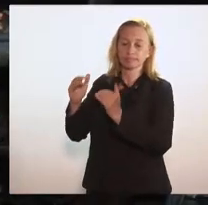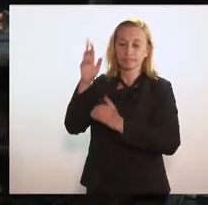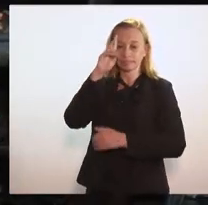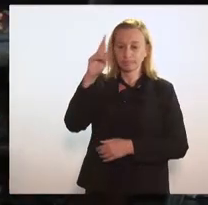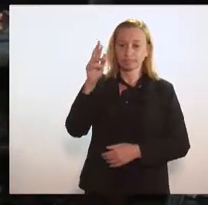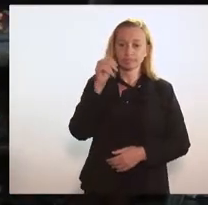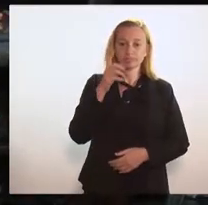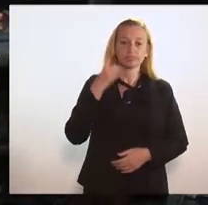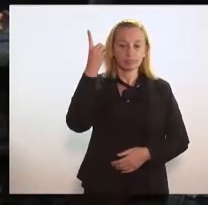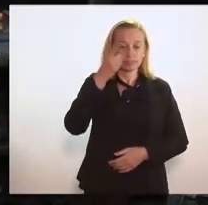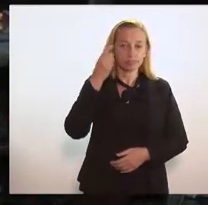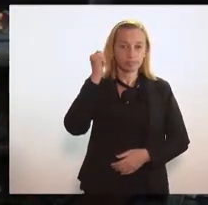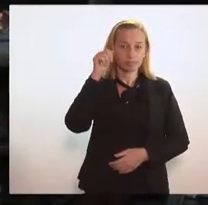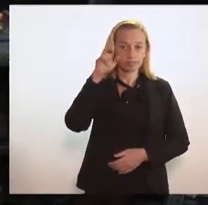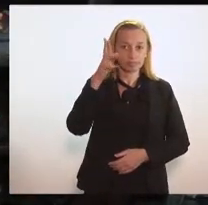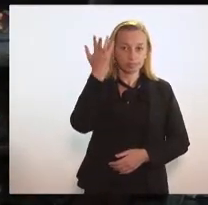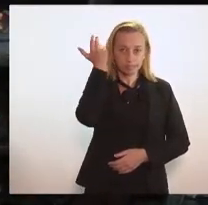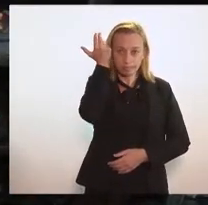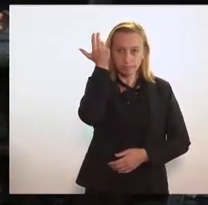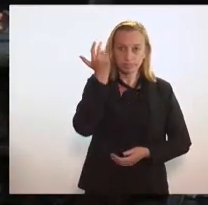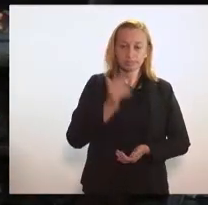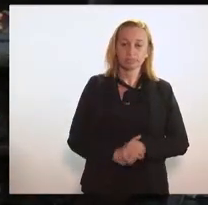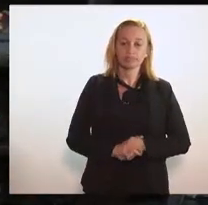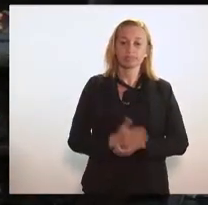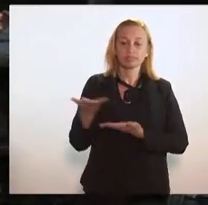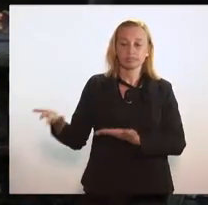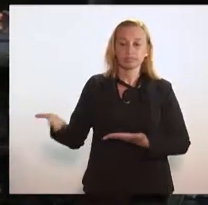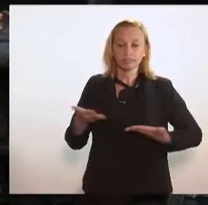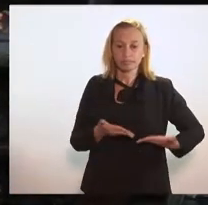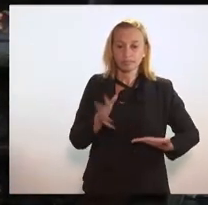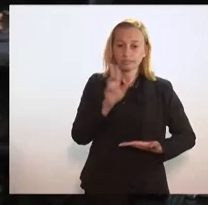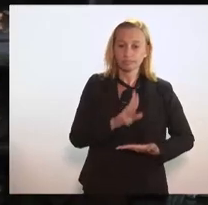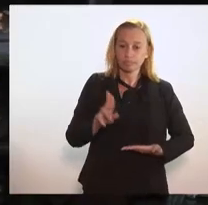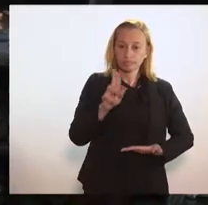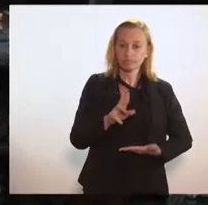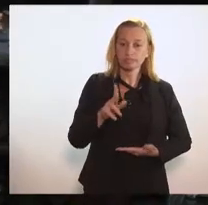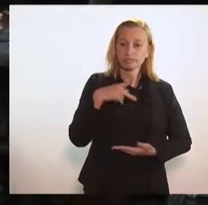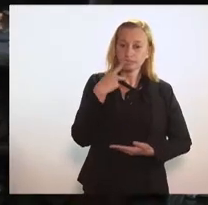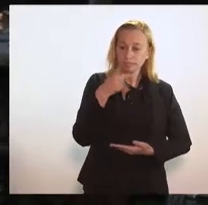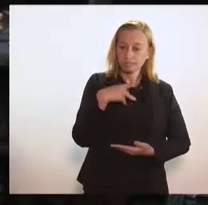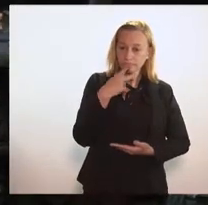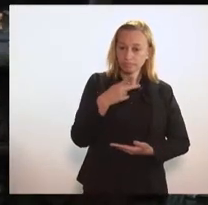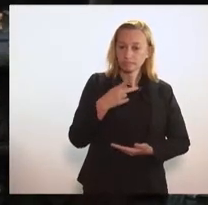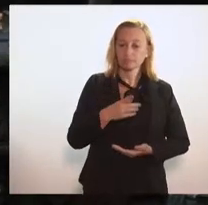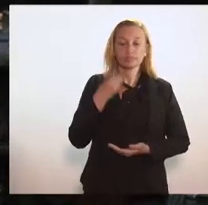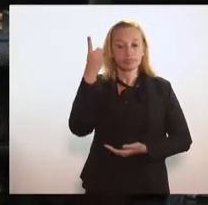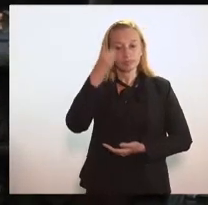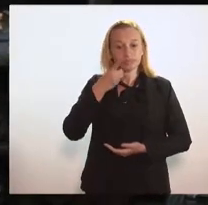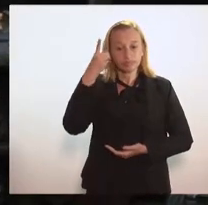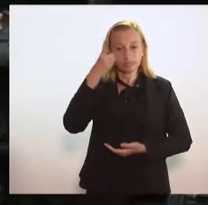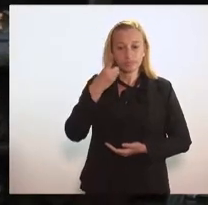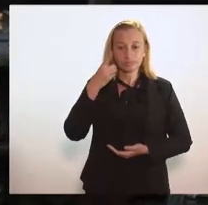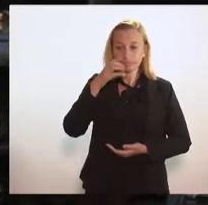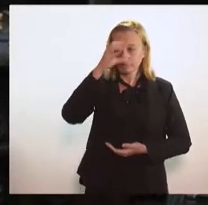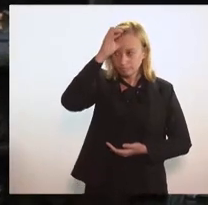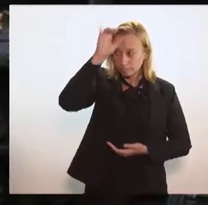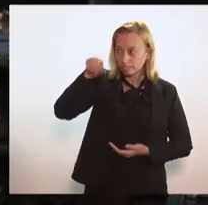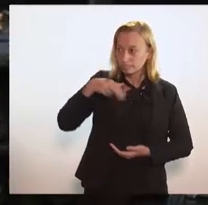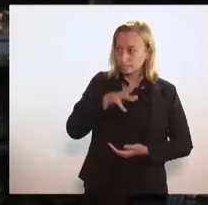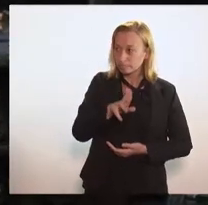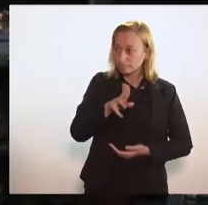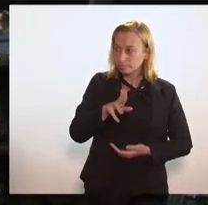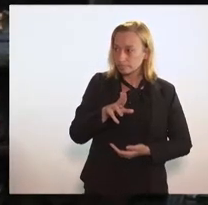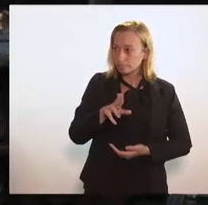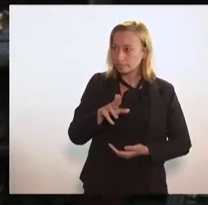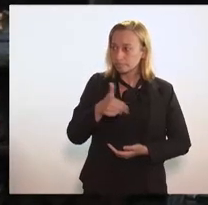Senhor Deputado Eliomar coelho e convido a fazer o uso da palavra a deputada tia Ju a